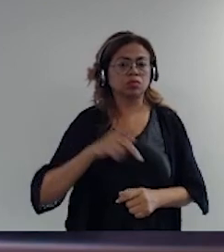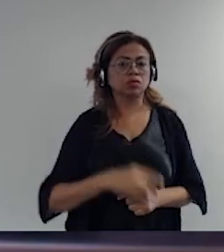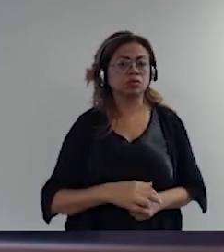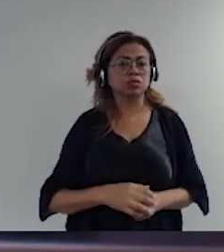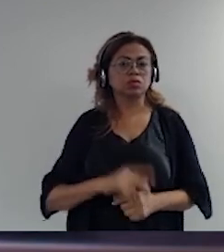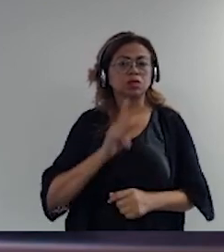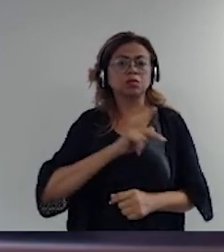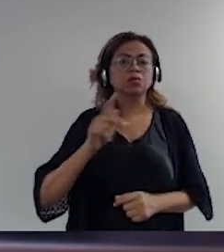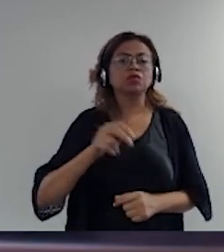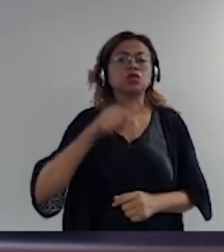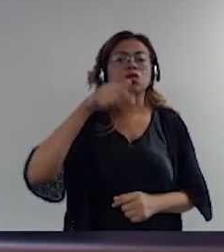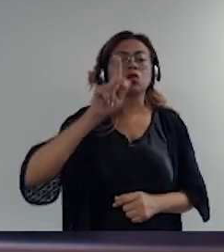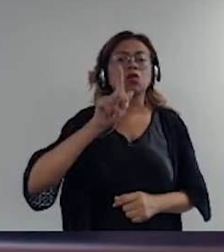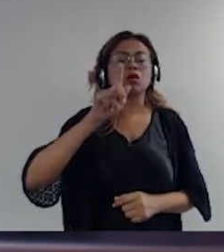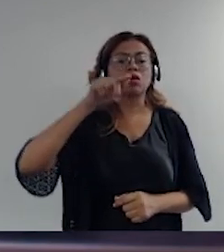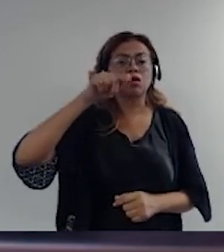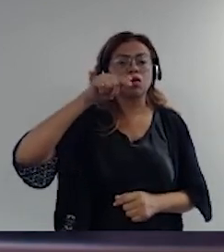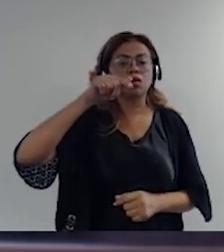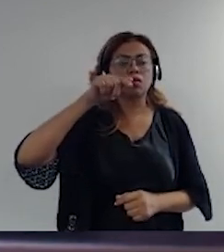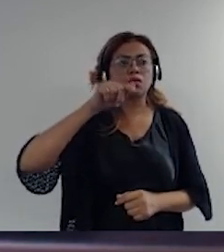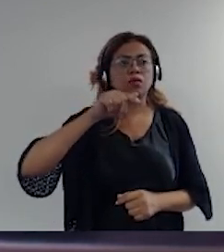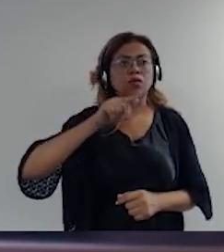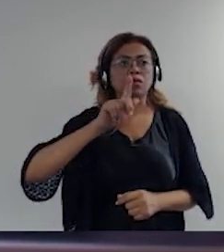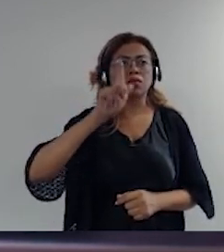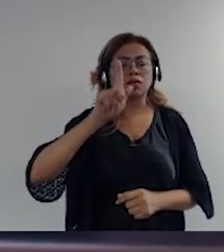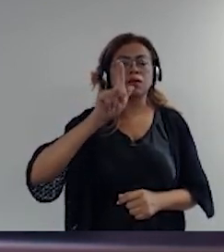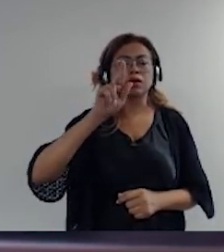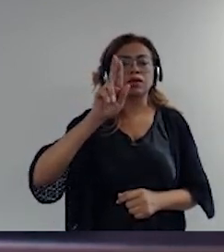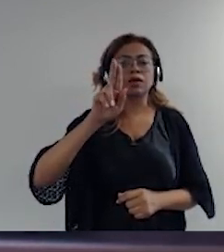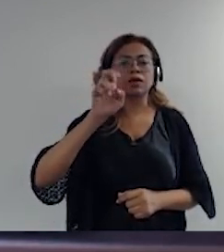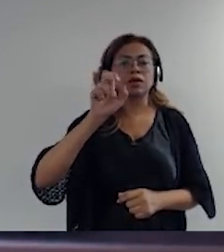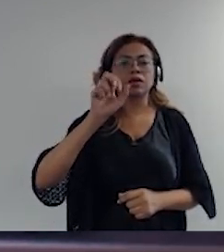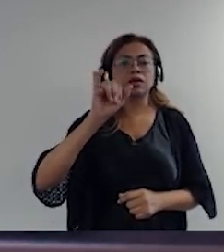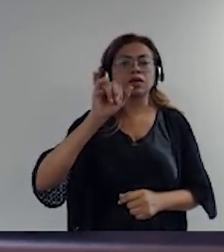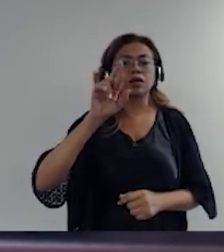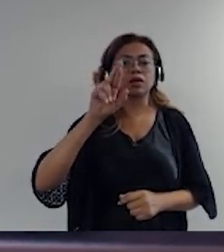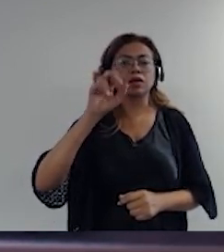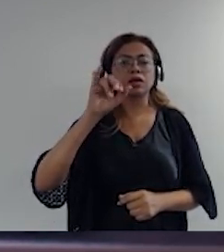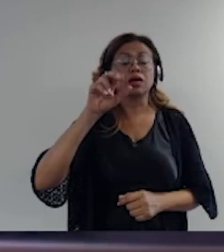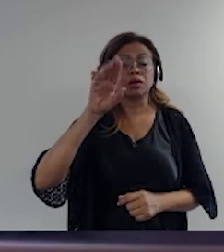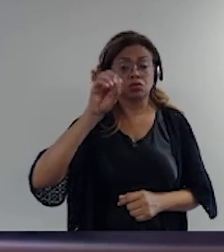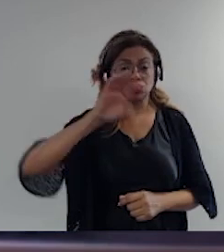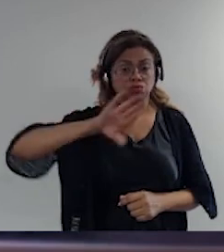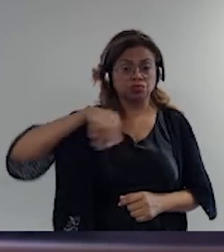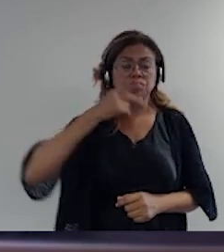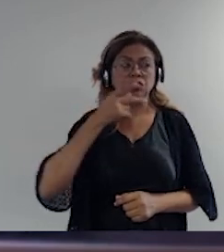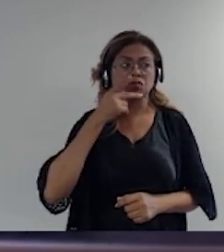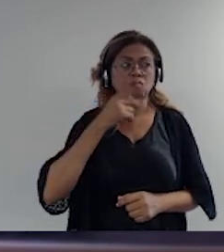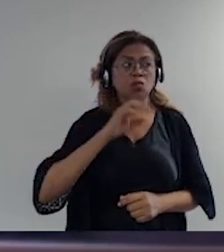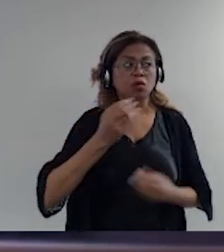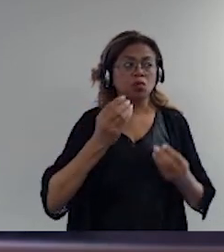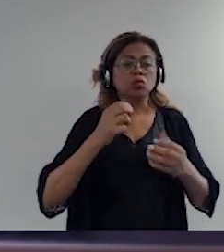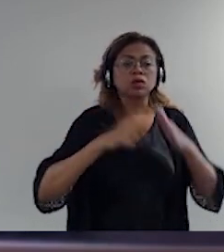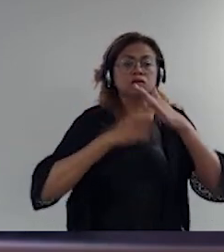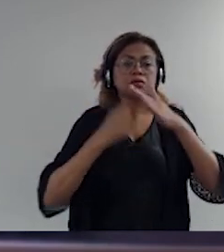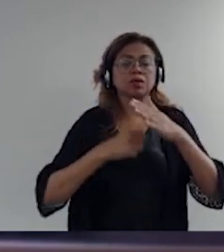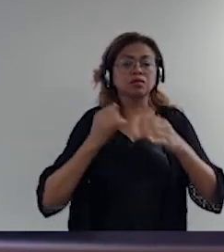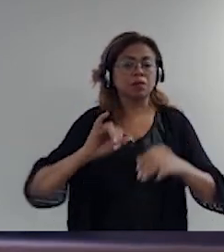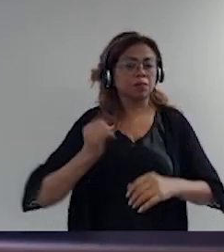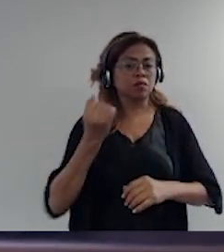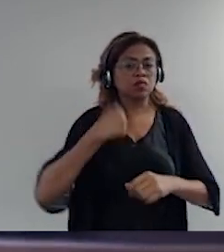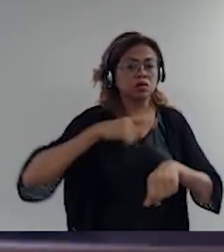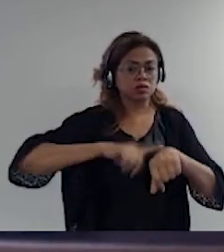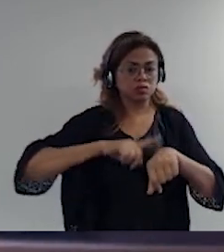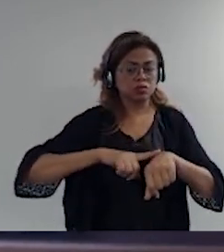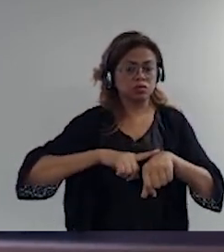do professor Guerreiro. Assim, a minha impressão é que várias companhias aproveitaram esse momento para